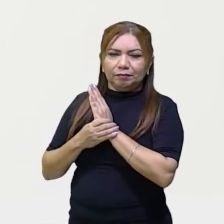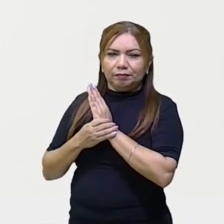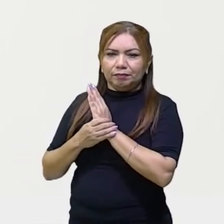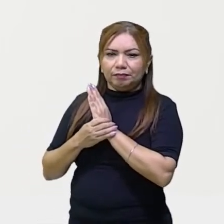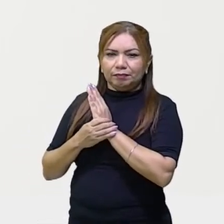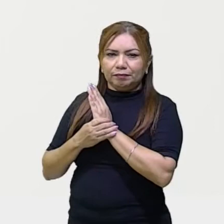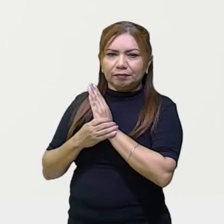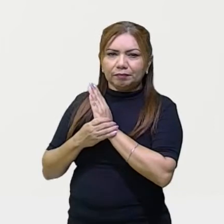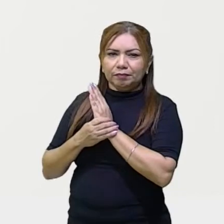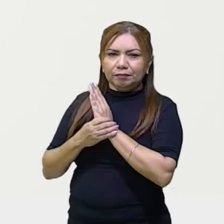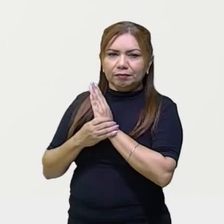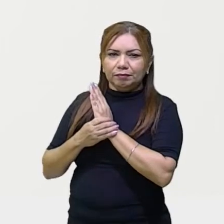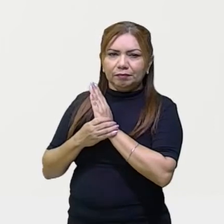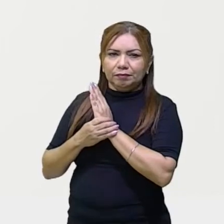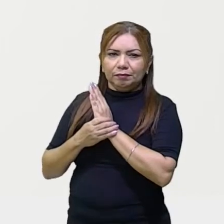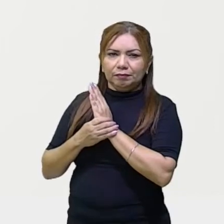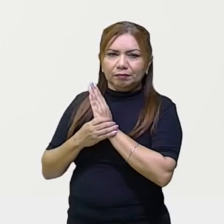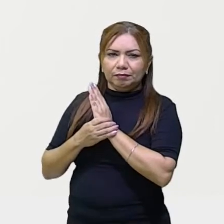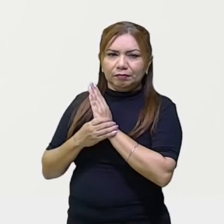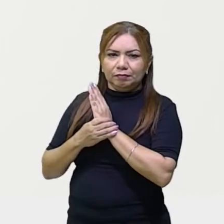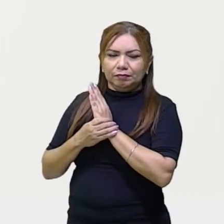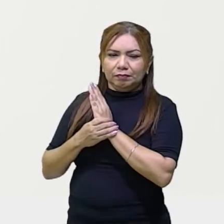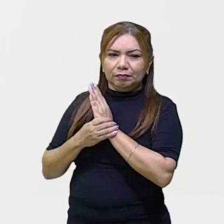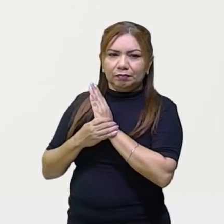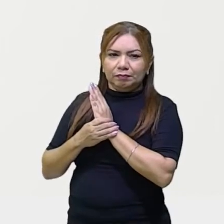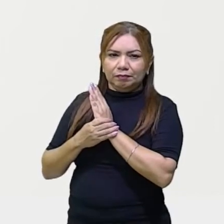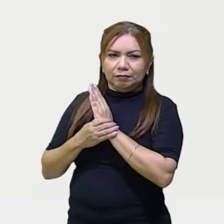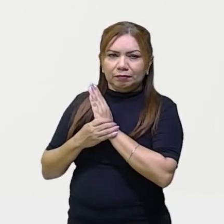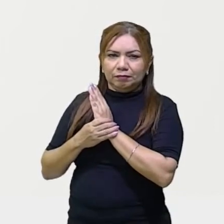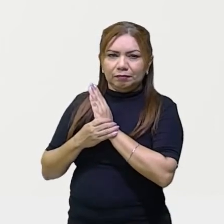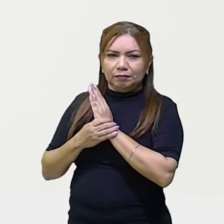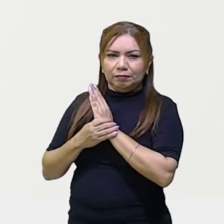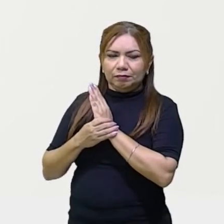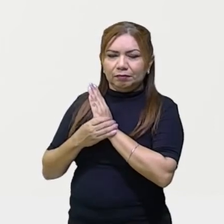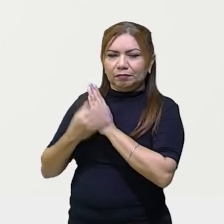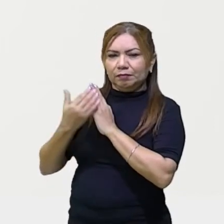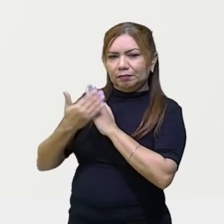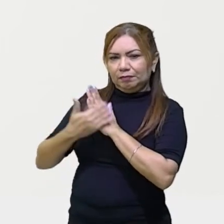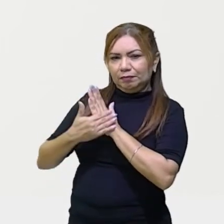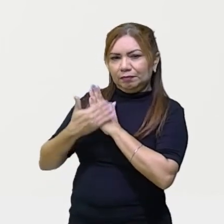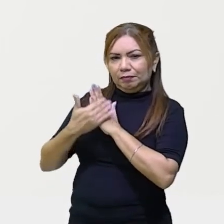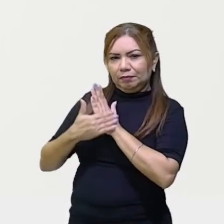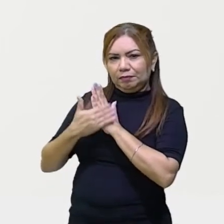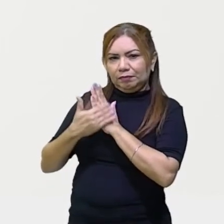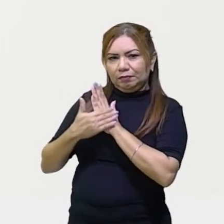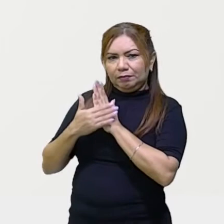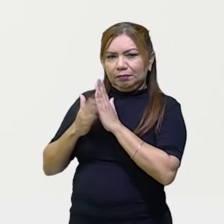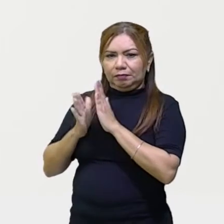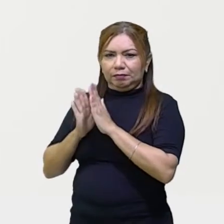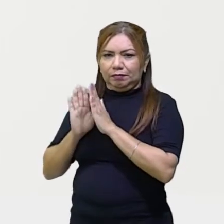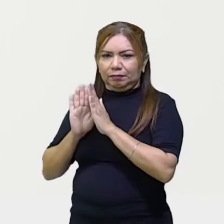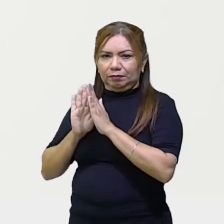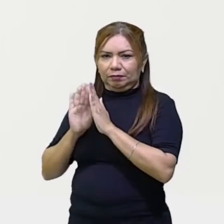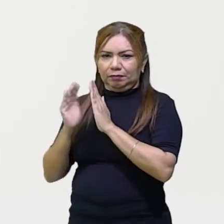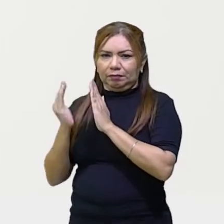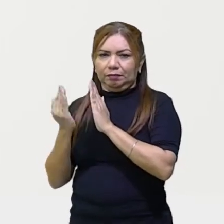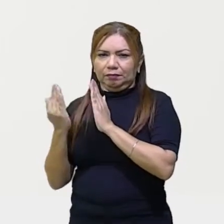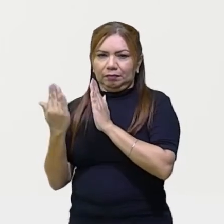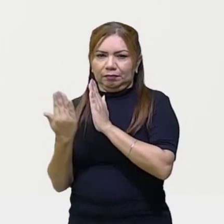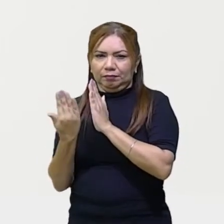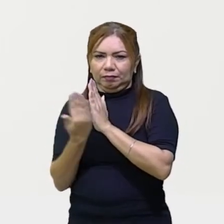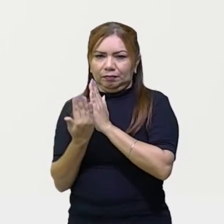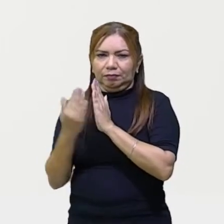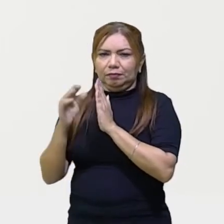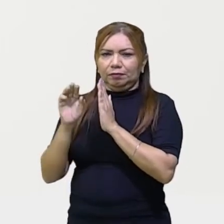se ele é um penta 5 eu tenho então na na lateral dele eu tenho cinco é mas